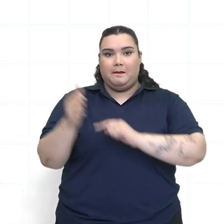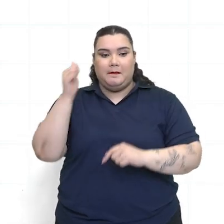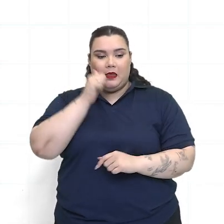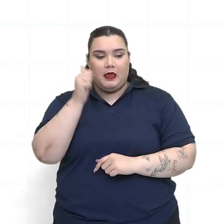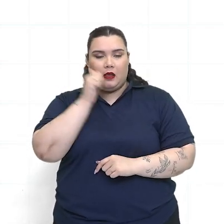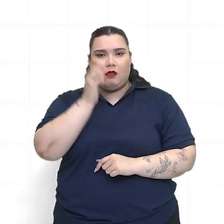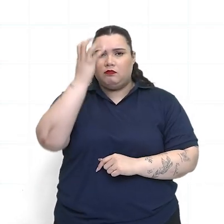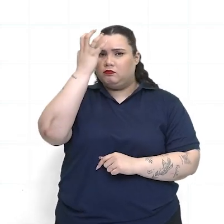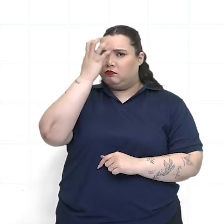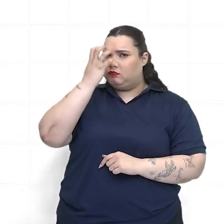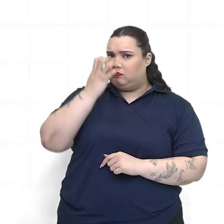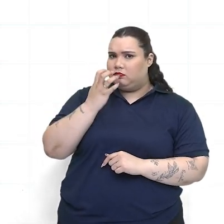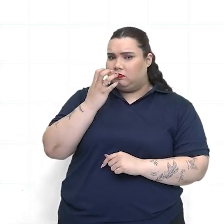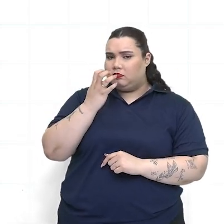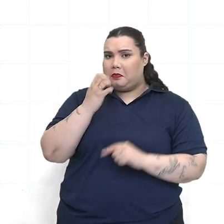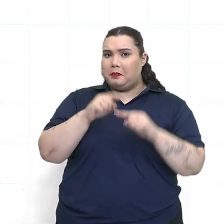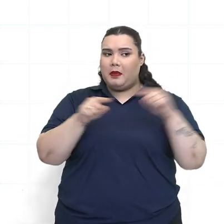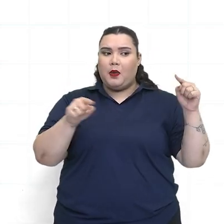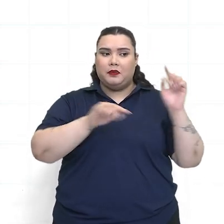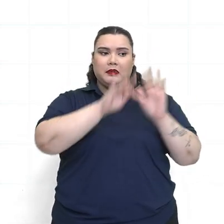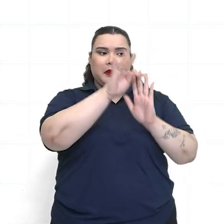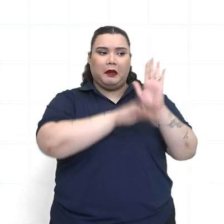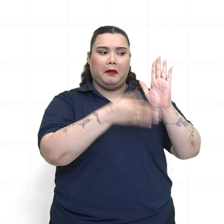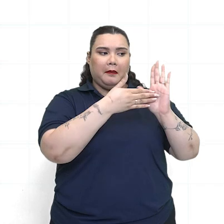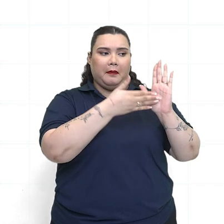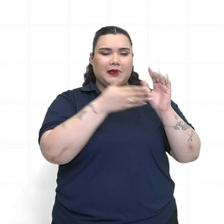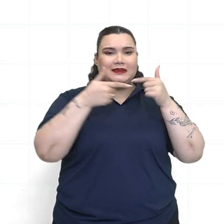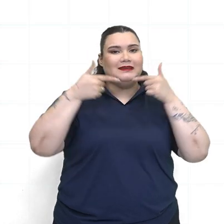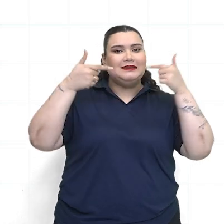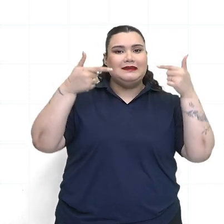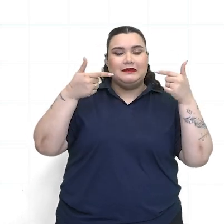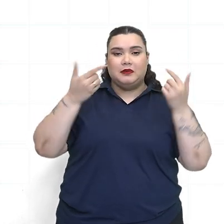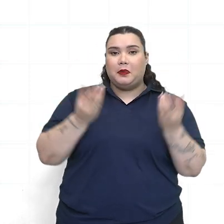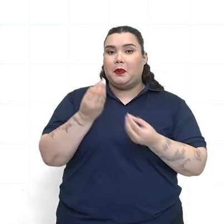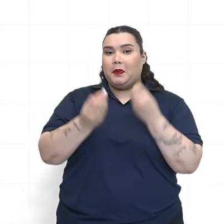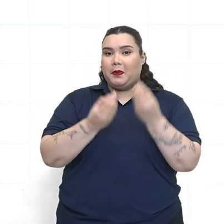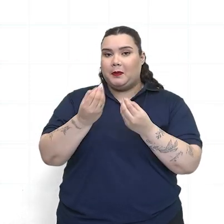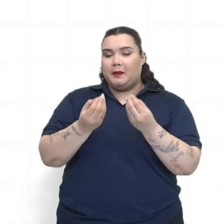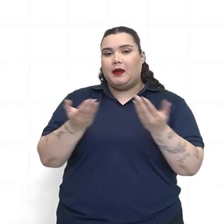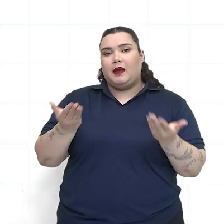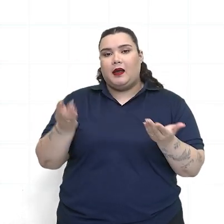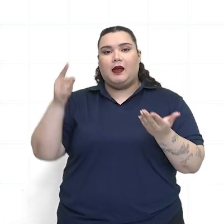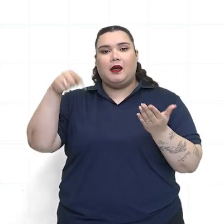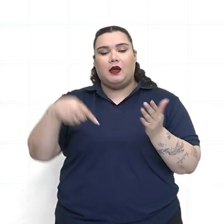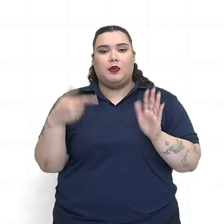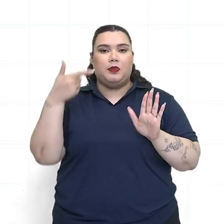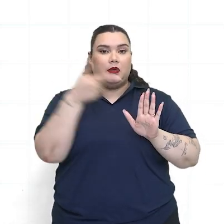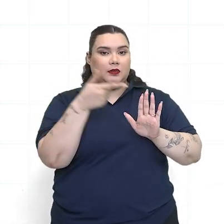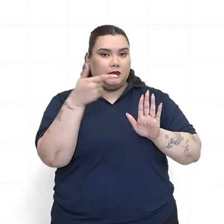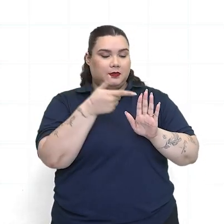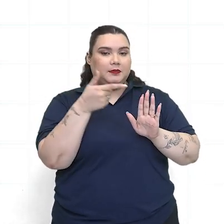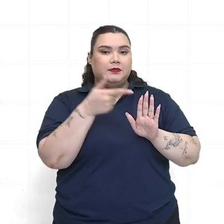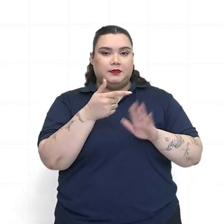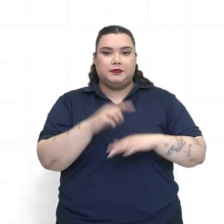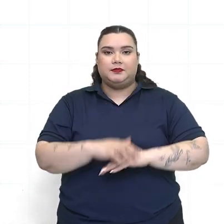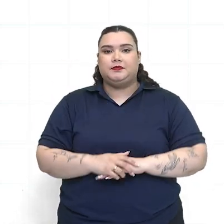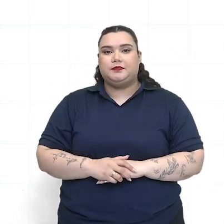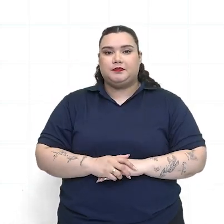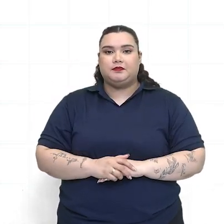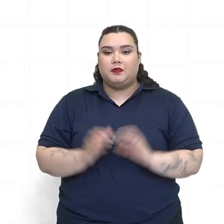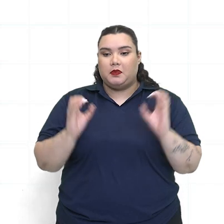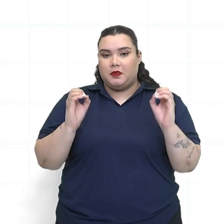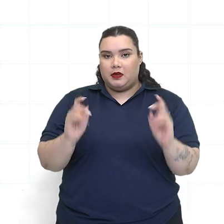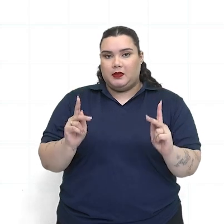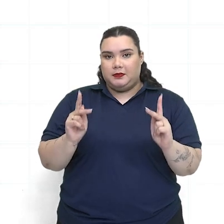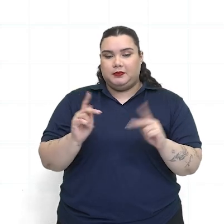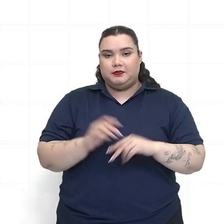está séria, quando que o texto está dizendo o contrário. Então, está acontecendo aí uma ironia,